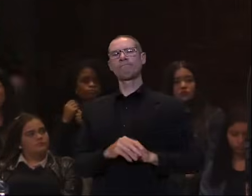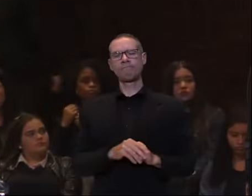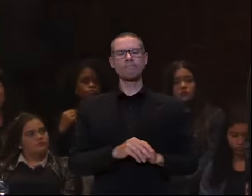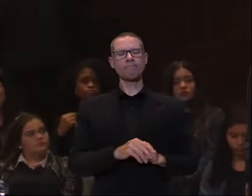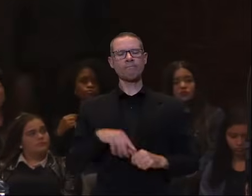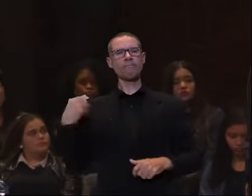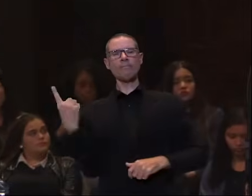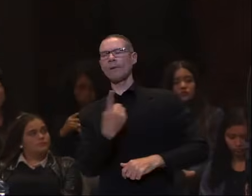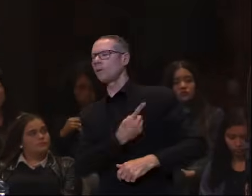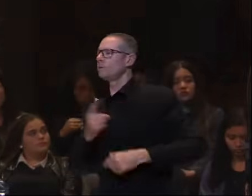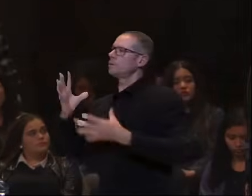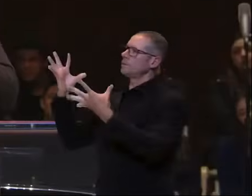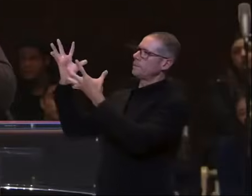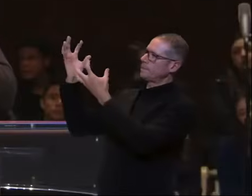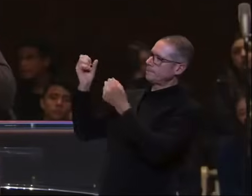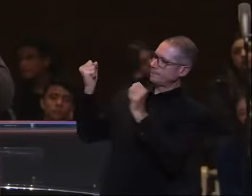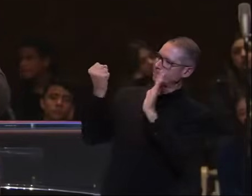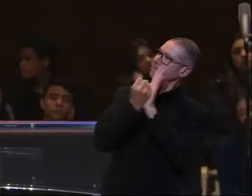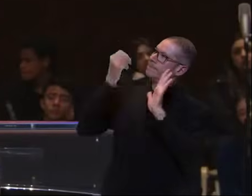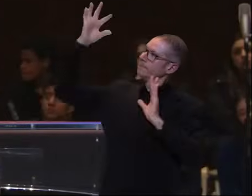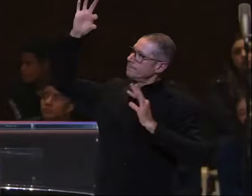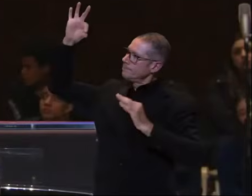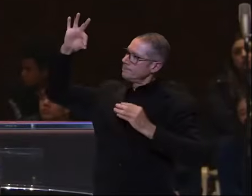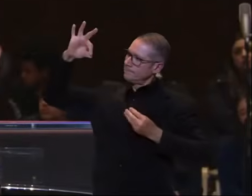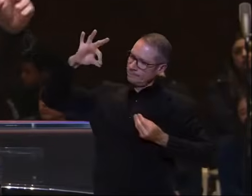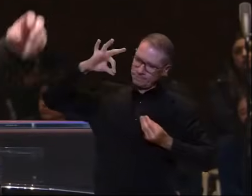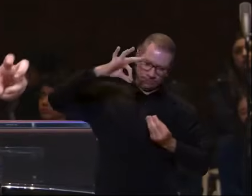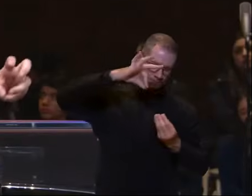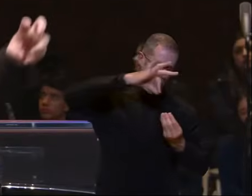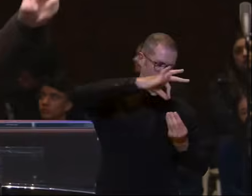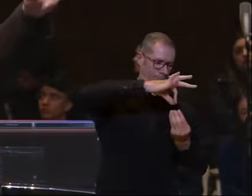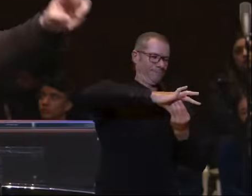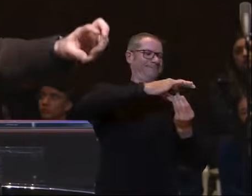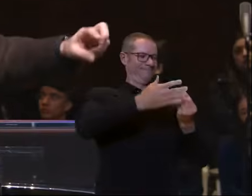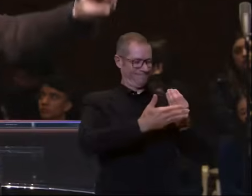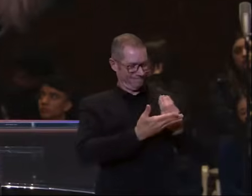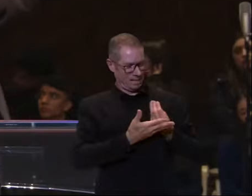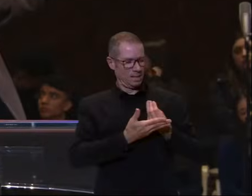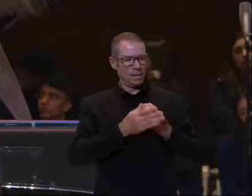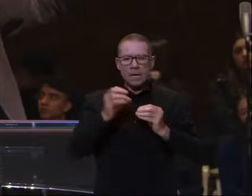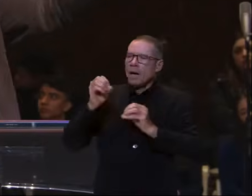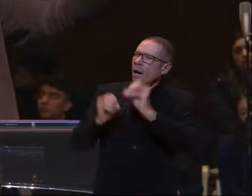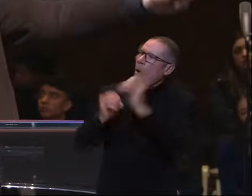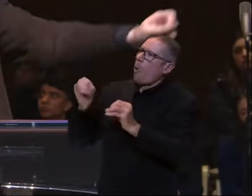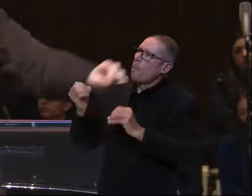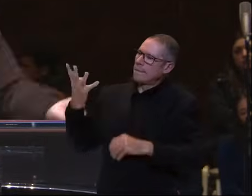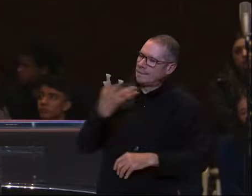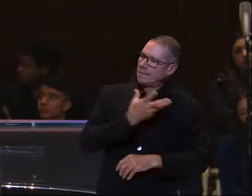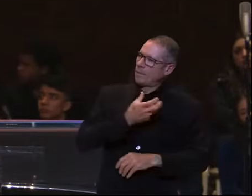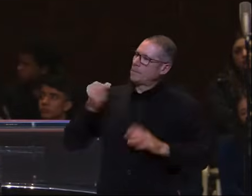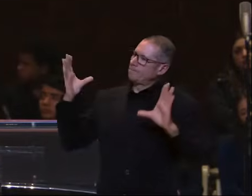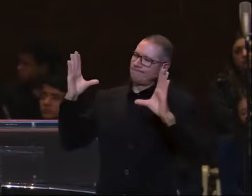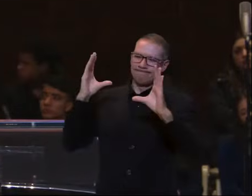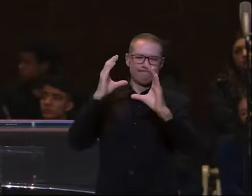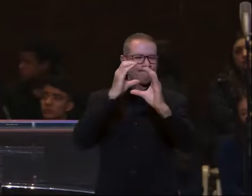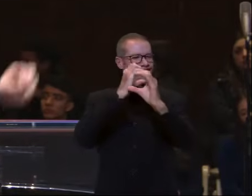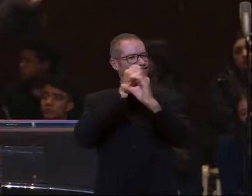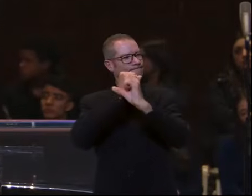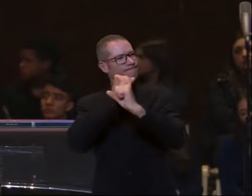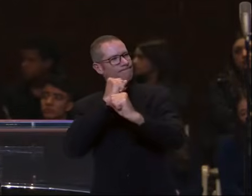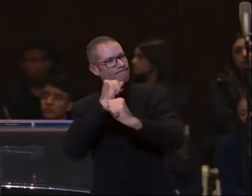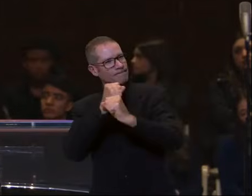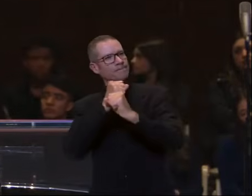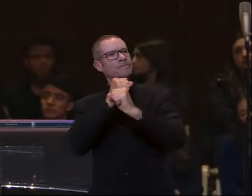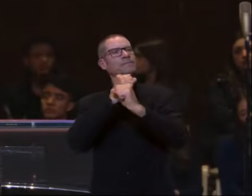E nós recebemos o selo do Espírito porque a obra de salvação já foi completada. E